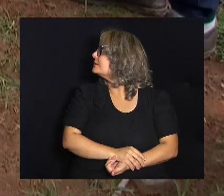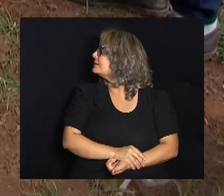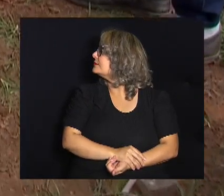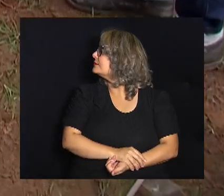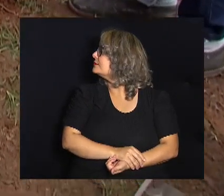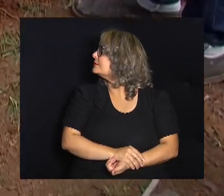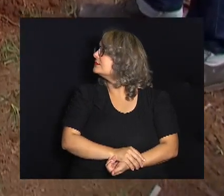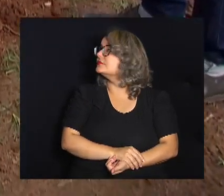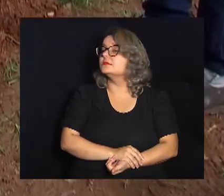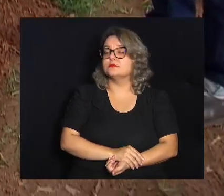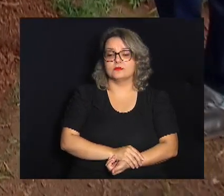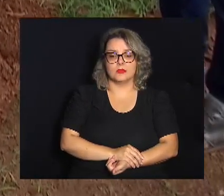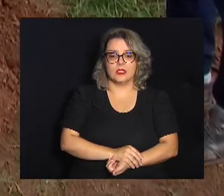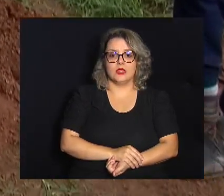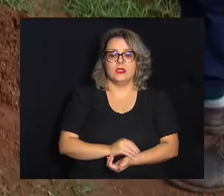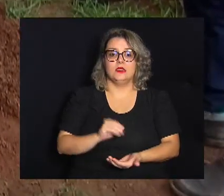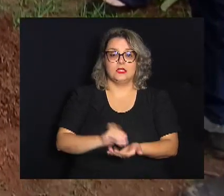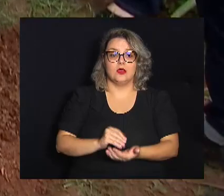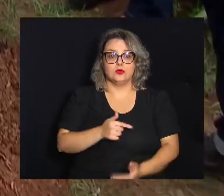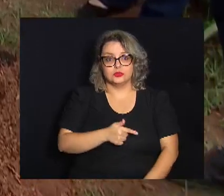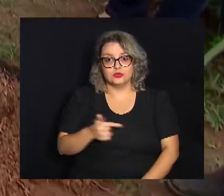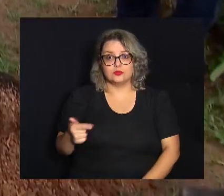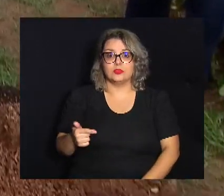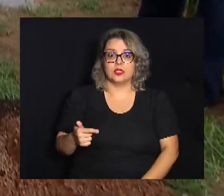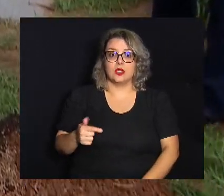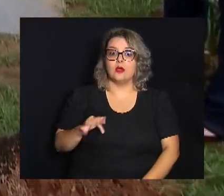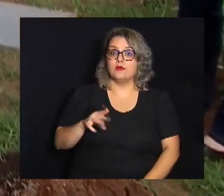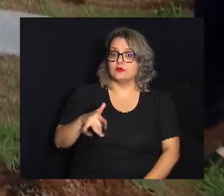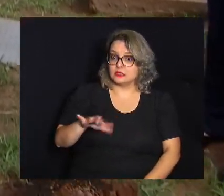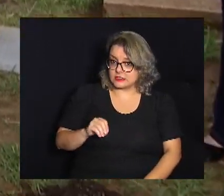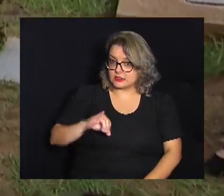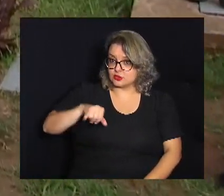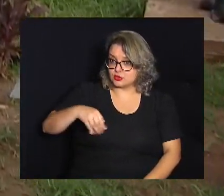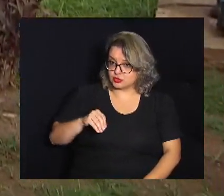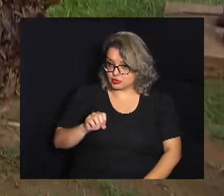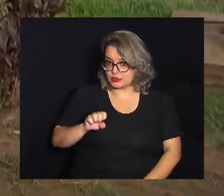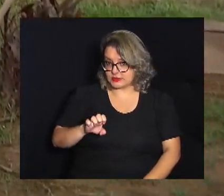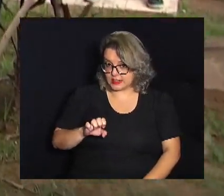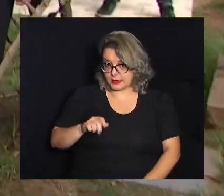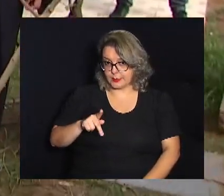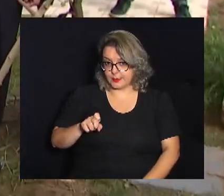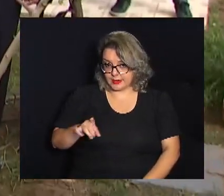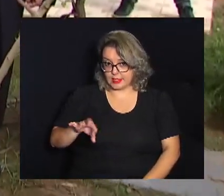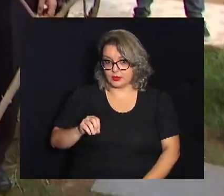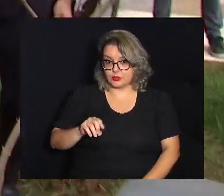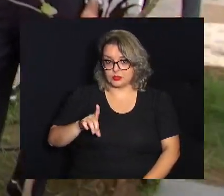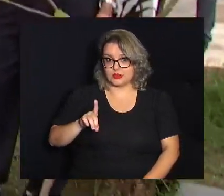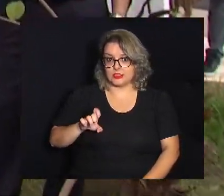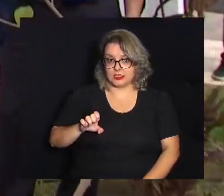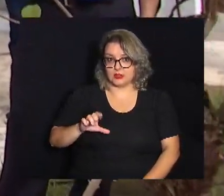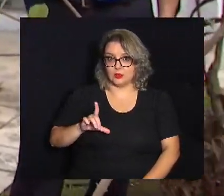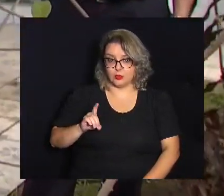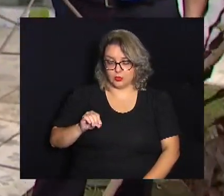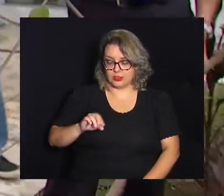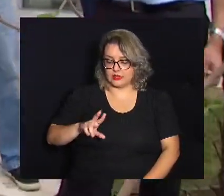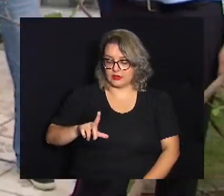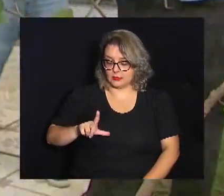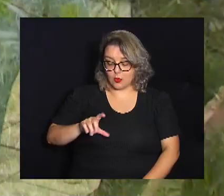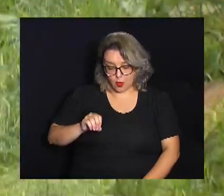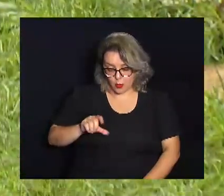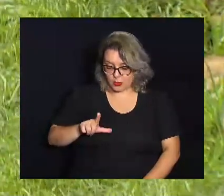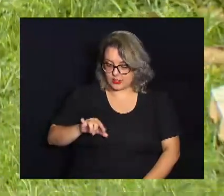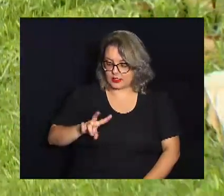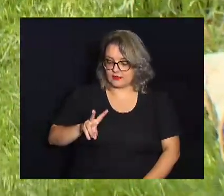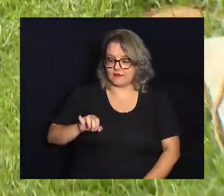Na última semana, a Fundação José Pedro de Oliveira realizou o plantio de 13 árvores na fachada do prédio da Câmara Municipal